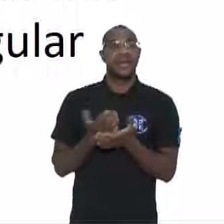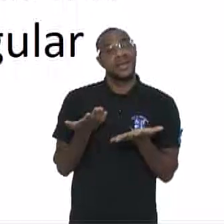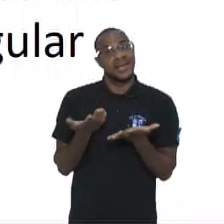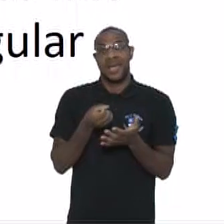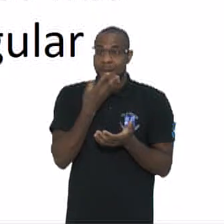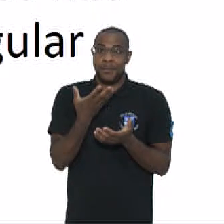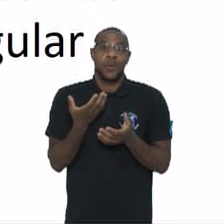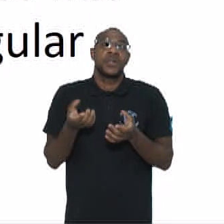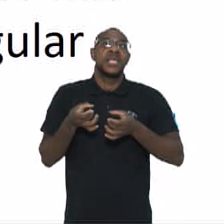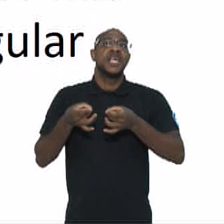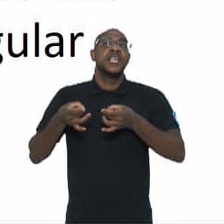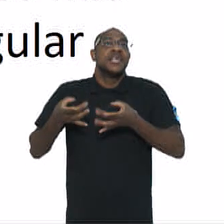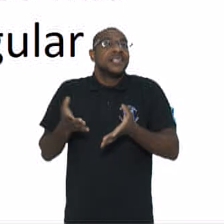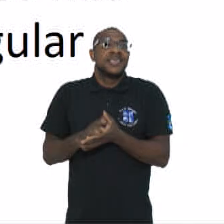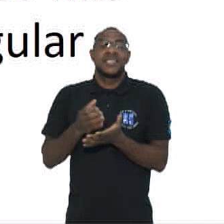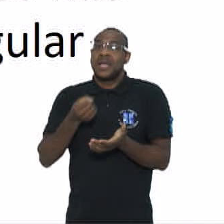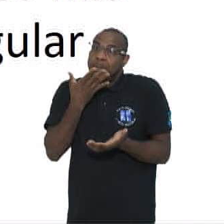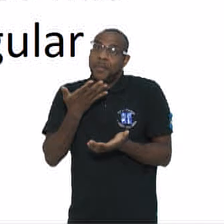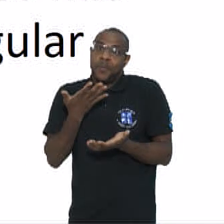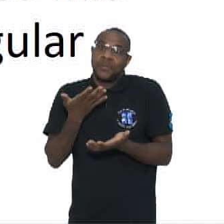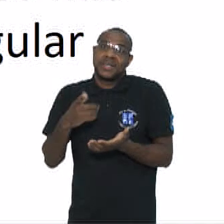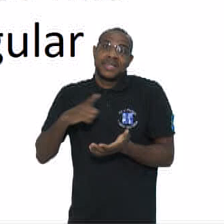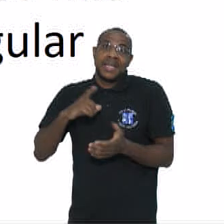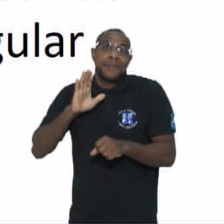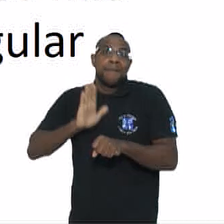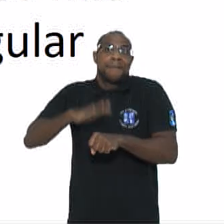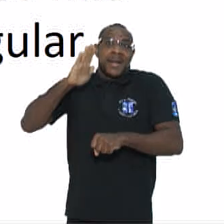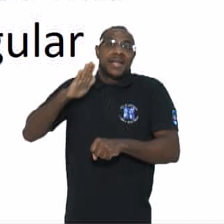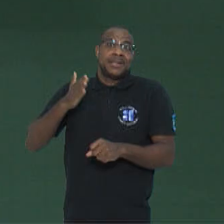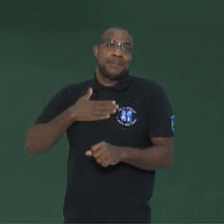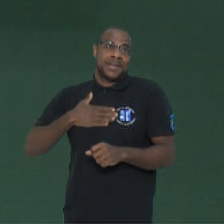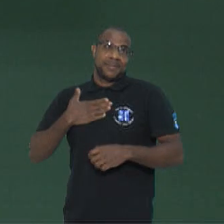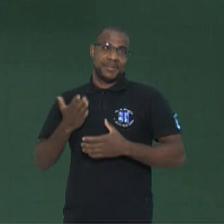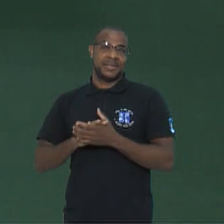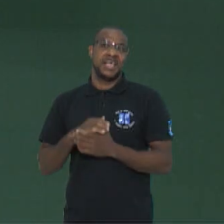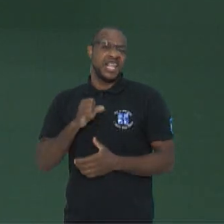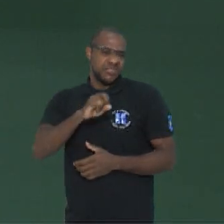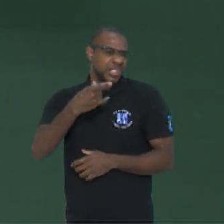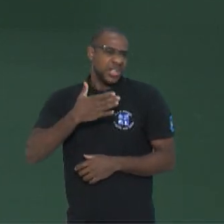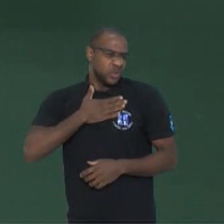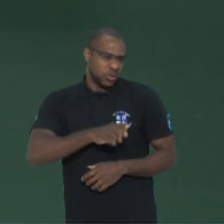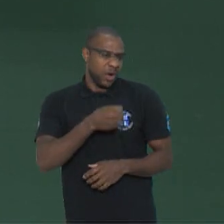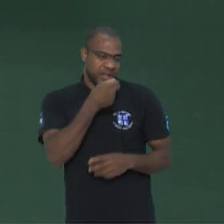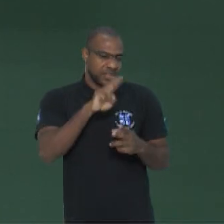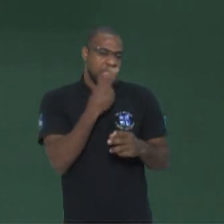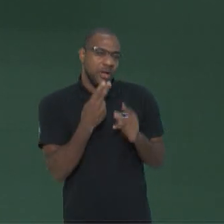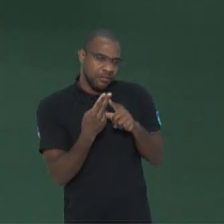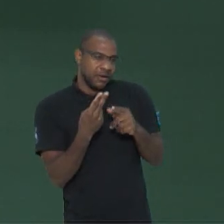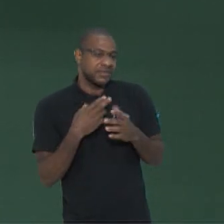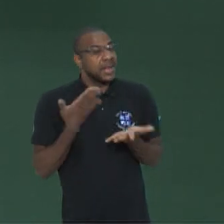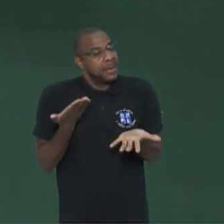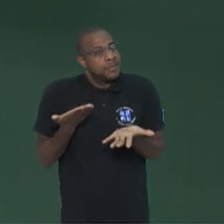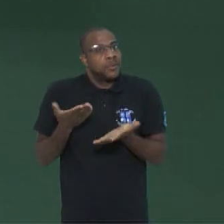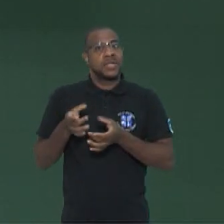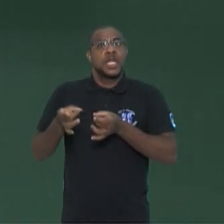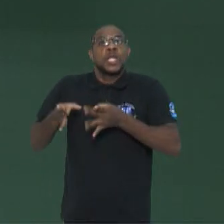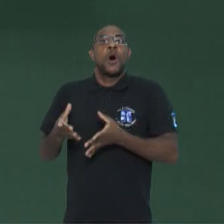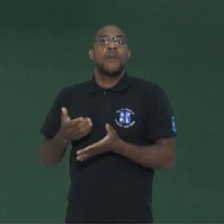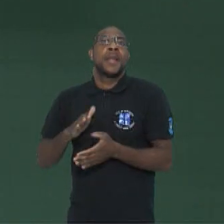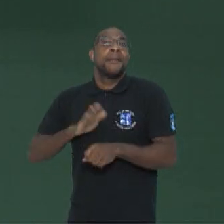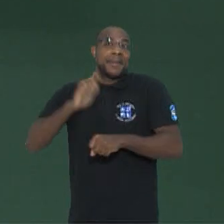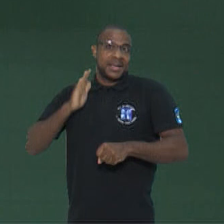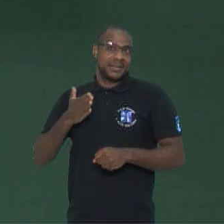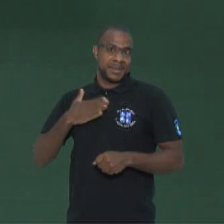mais para mim, né? Ótimo que você não toma, ótimo que você não gosta, o Garfield é guloso pra caramba, né? Sobra mais para